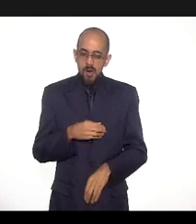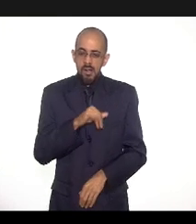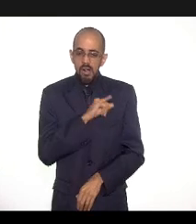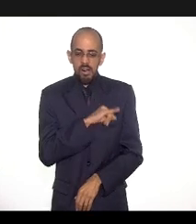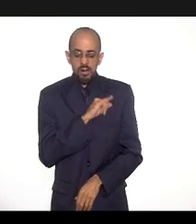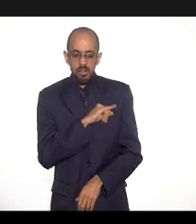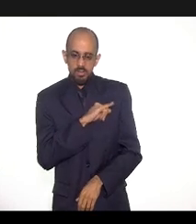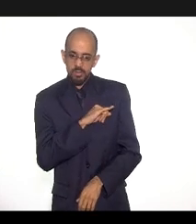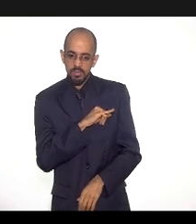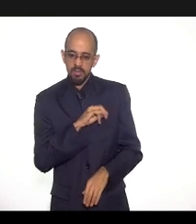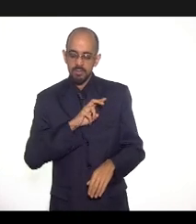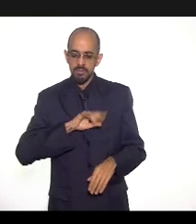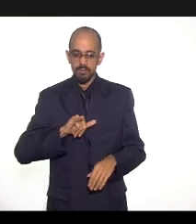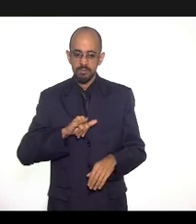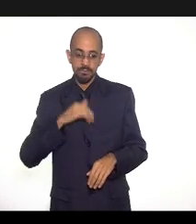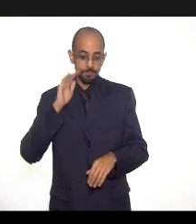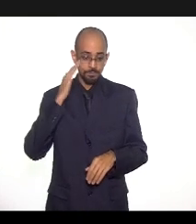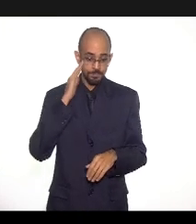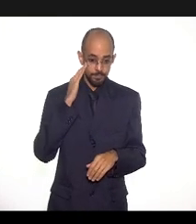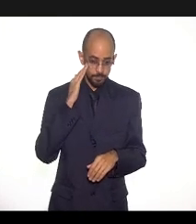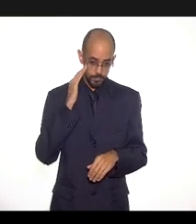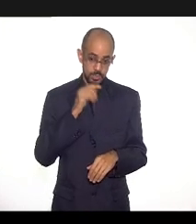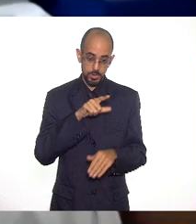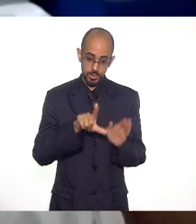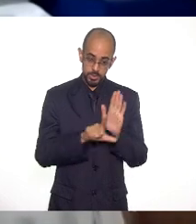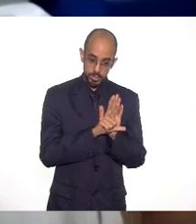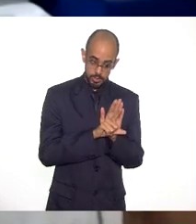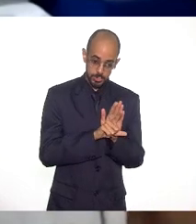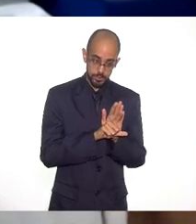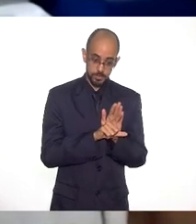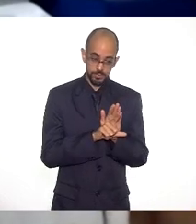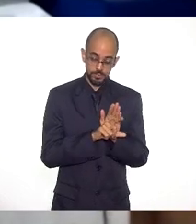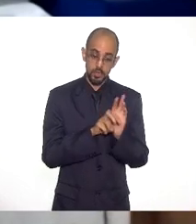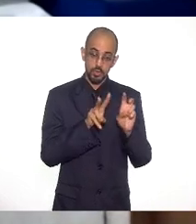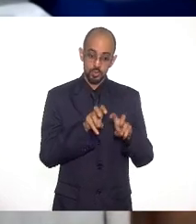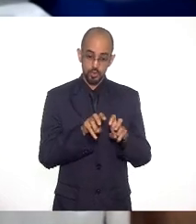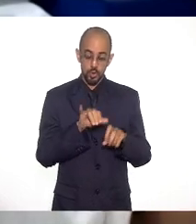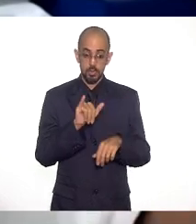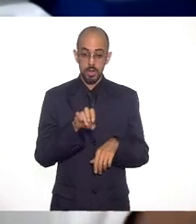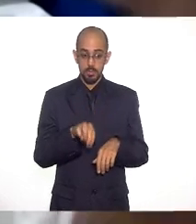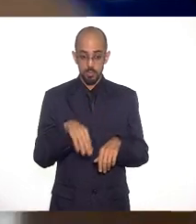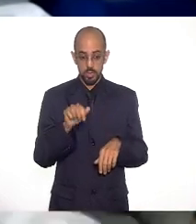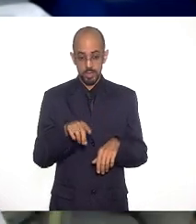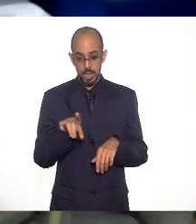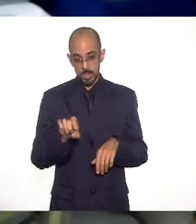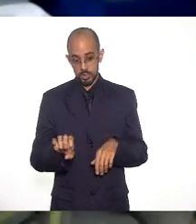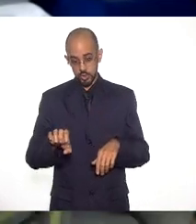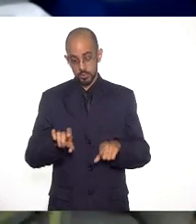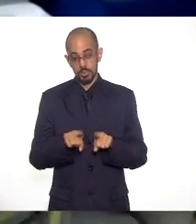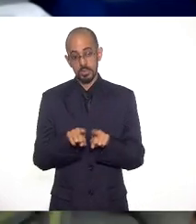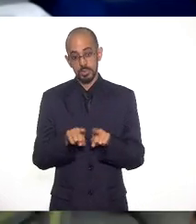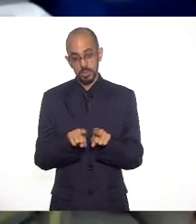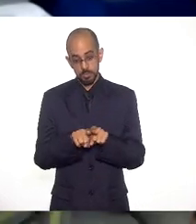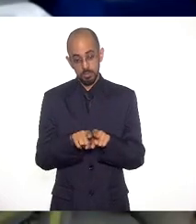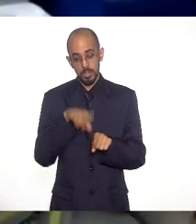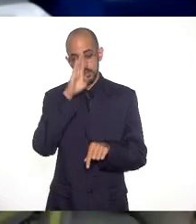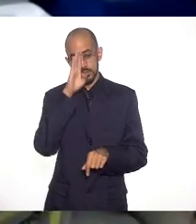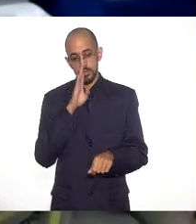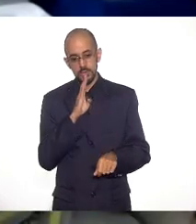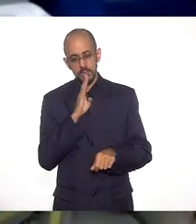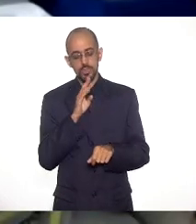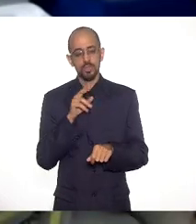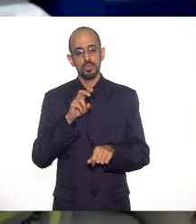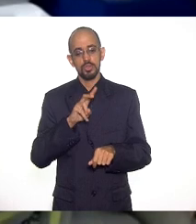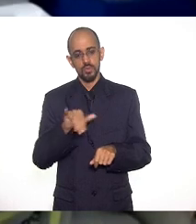funcionar, tanto em relação à observância da imunidade garantida na Constituição, quanto, eventualmente, às isenções que vierem a